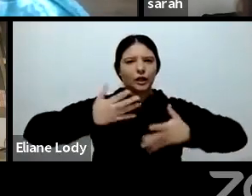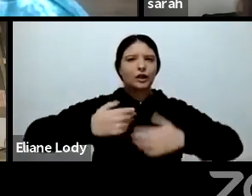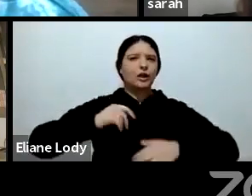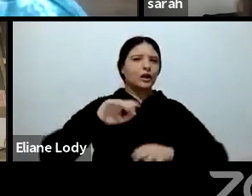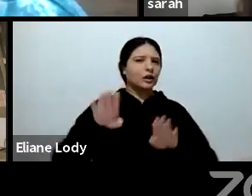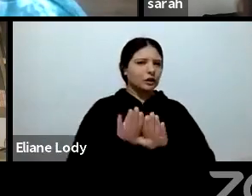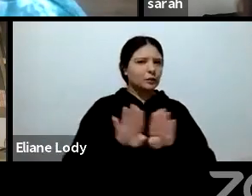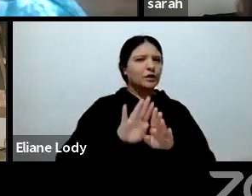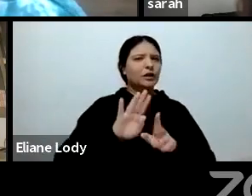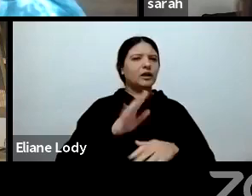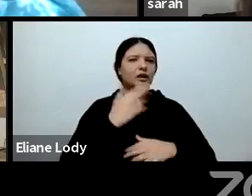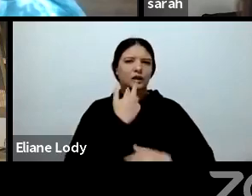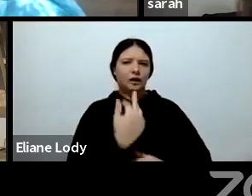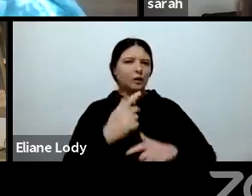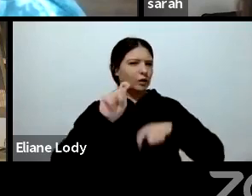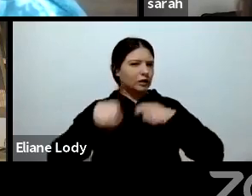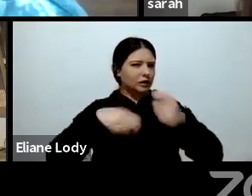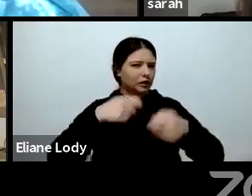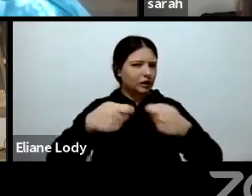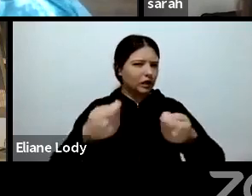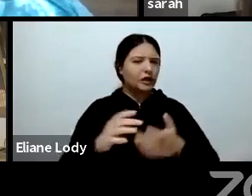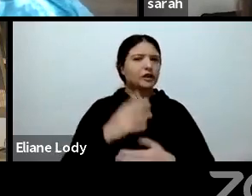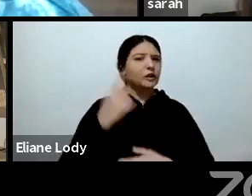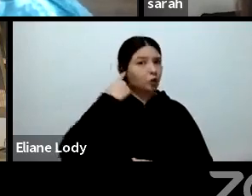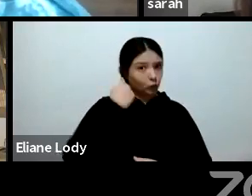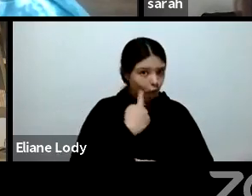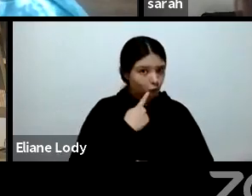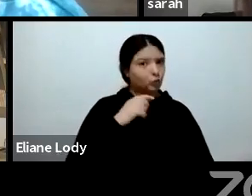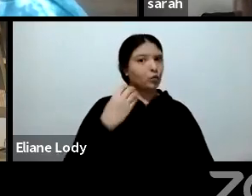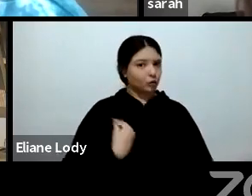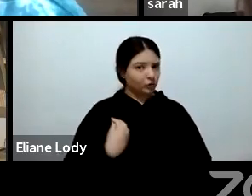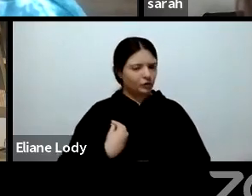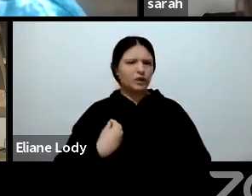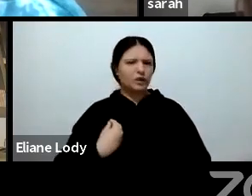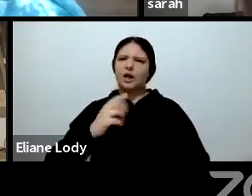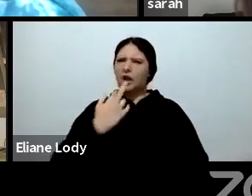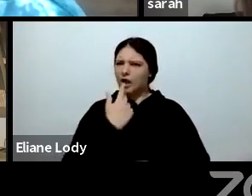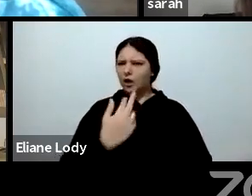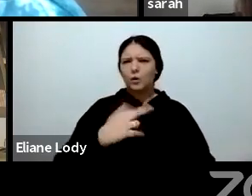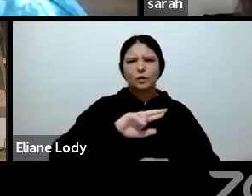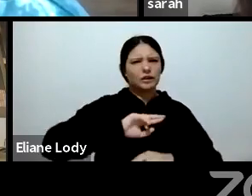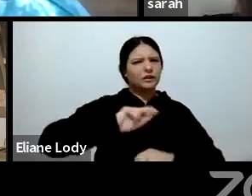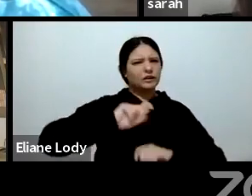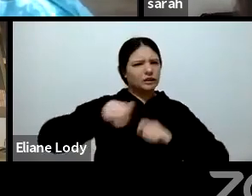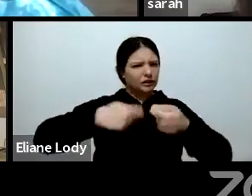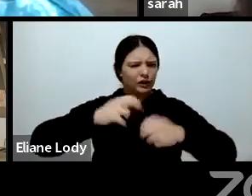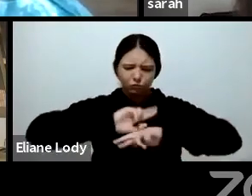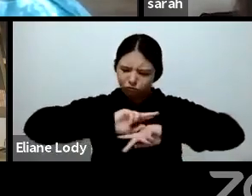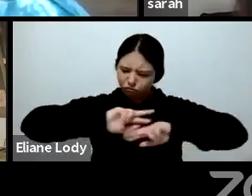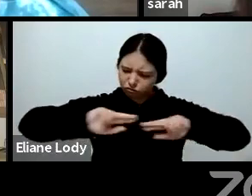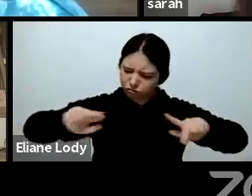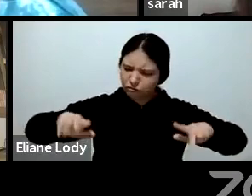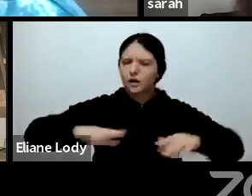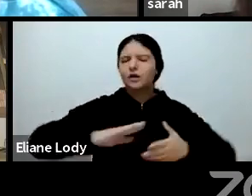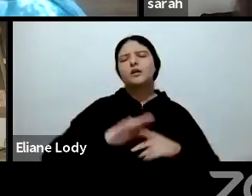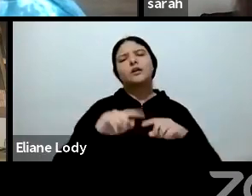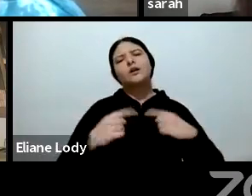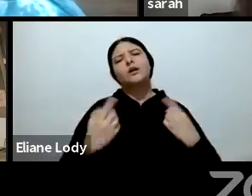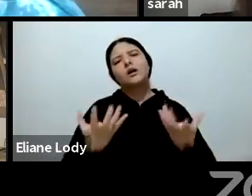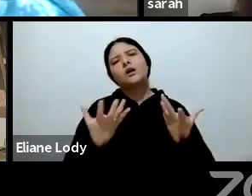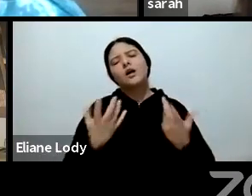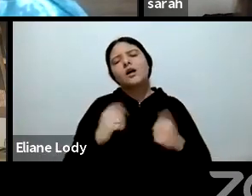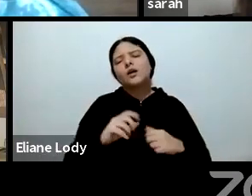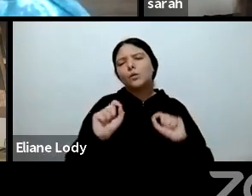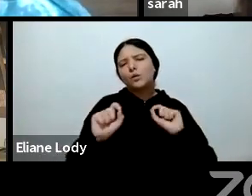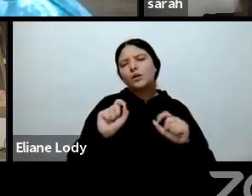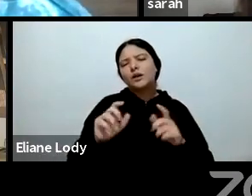consistente nesse campo, ela é surda, fala várias línguas de sinais, e ela queria aproximar um pouco, né,